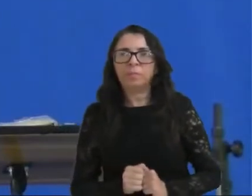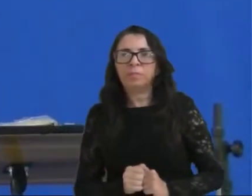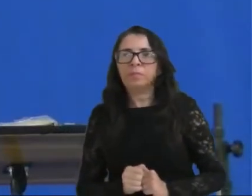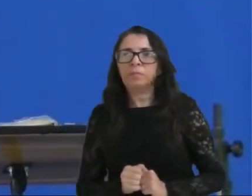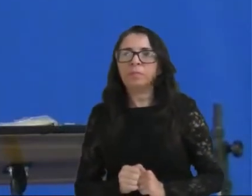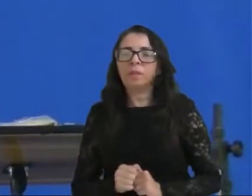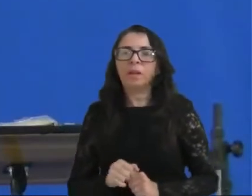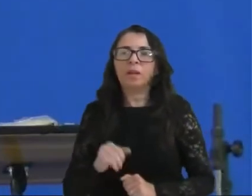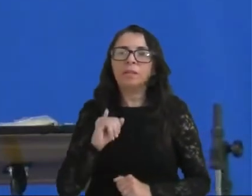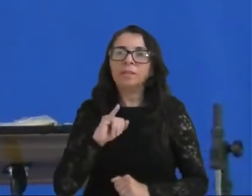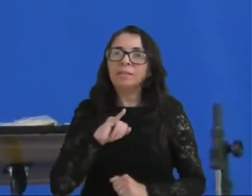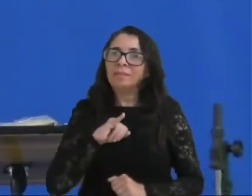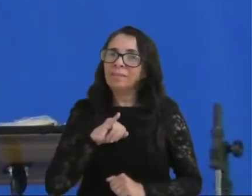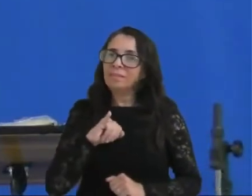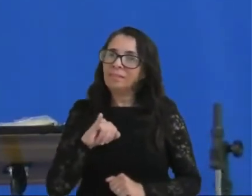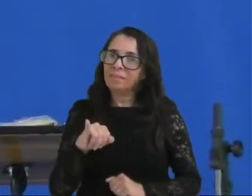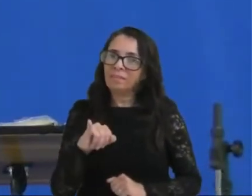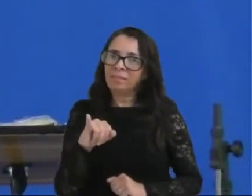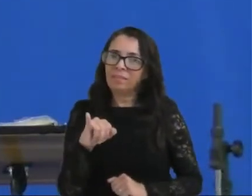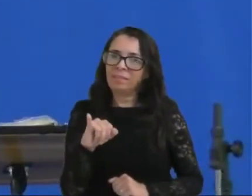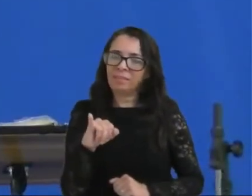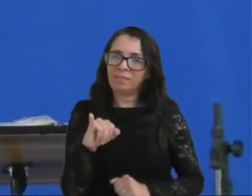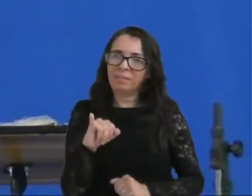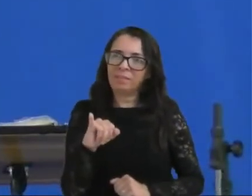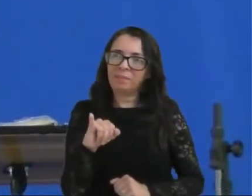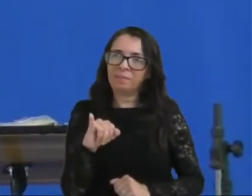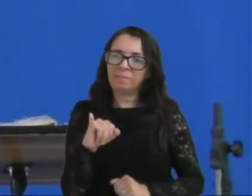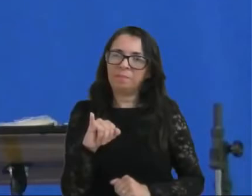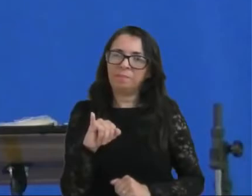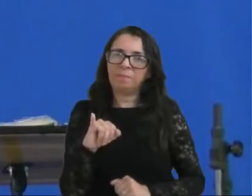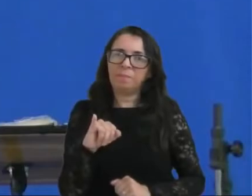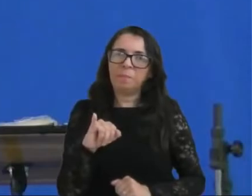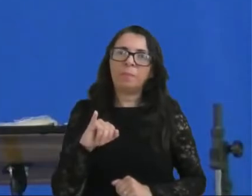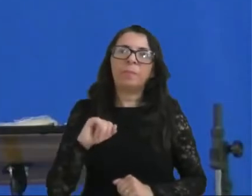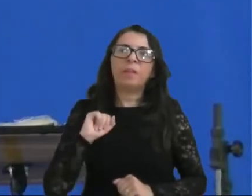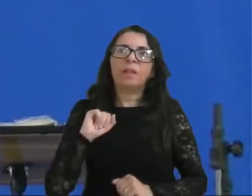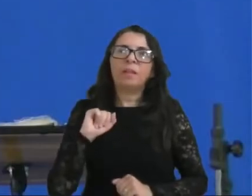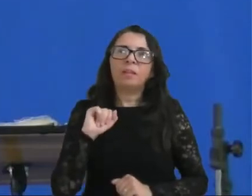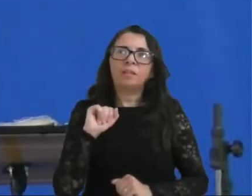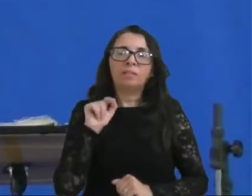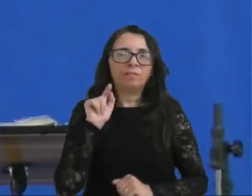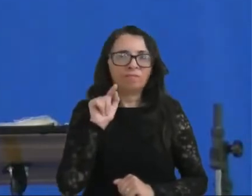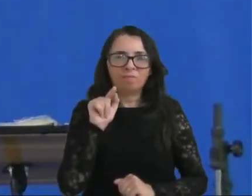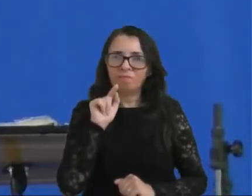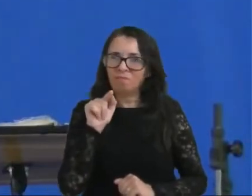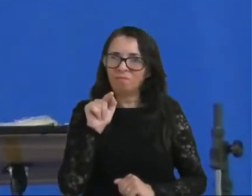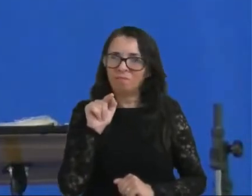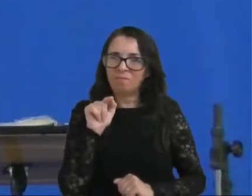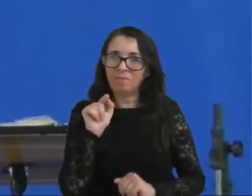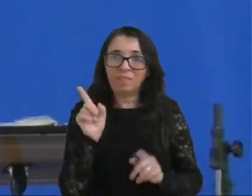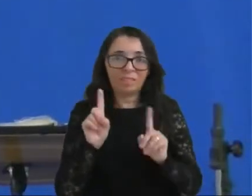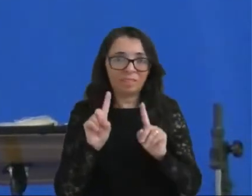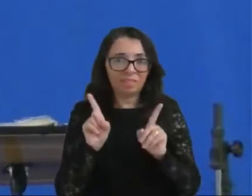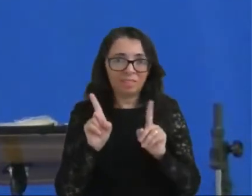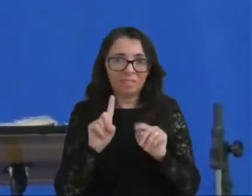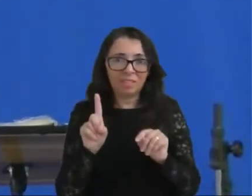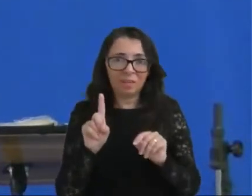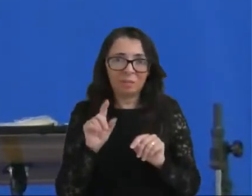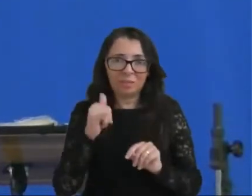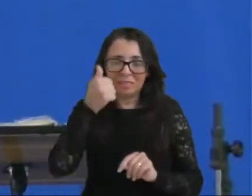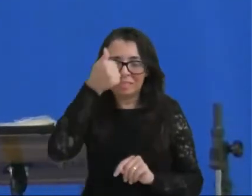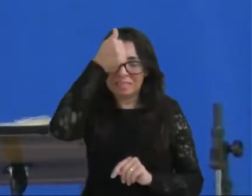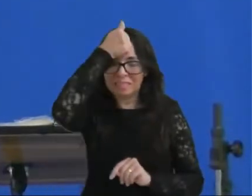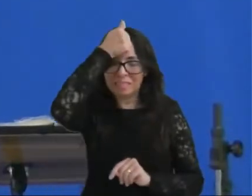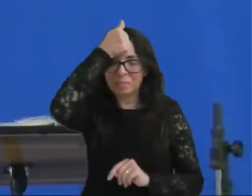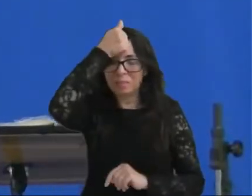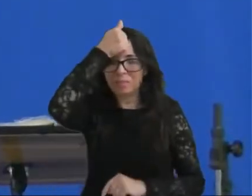Diz assim, se não venho a ti, removerei do seu lugar o teu candelabro.